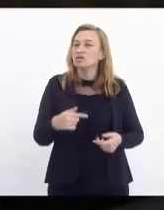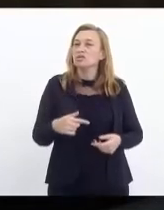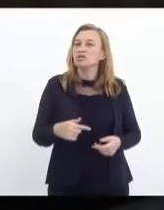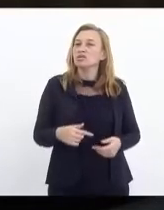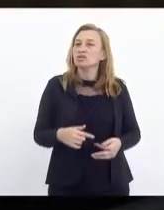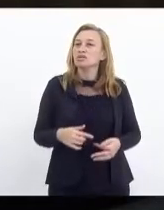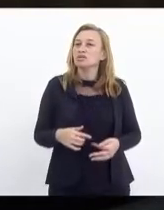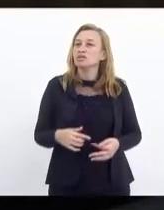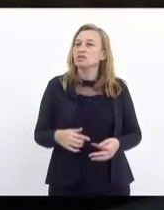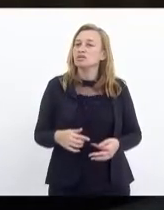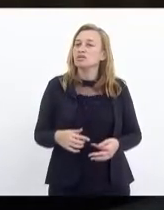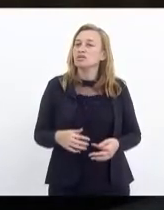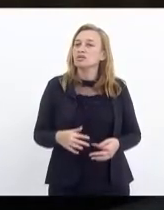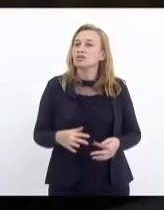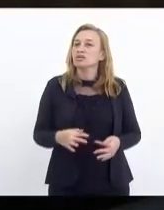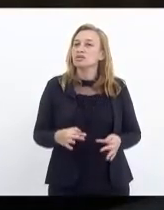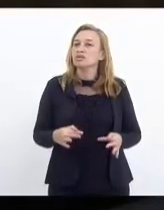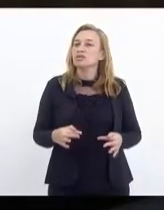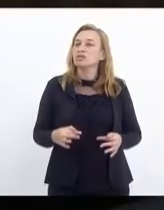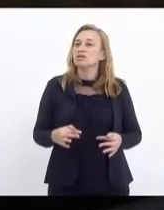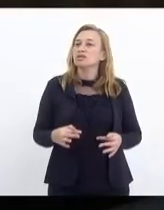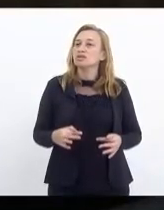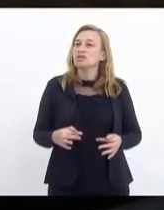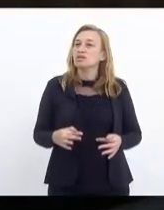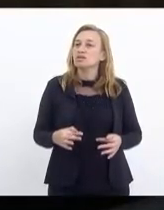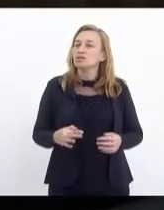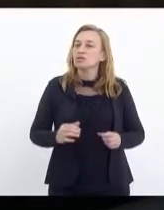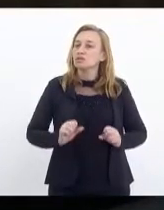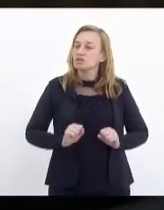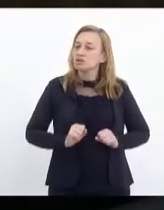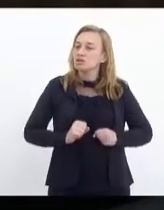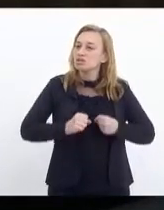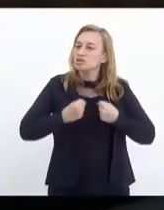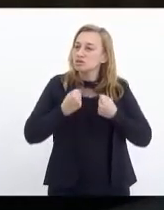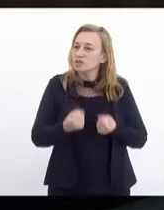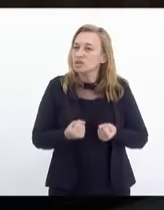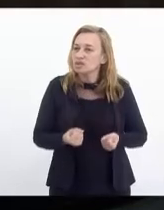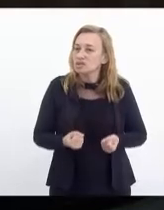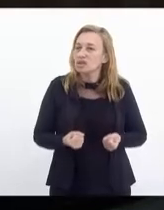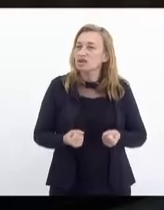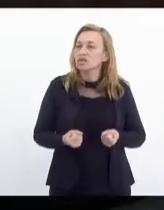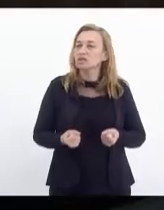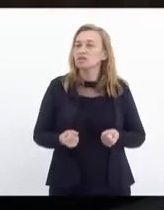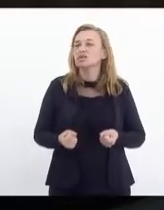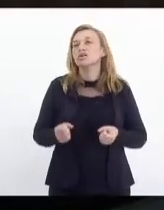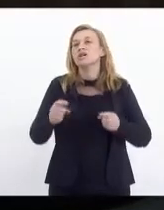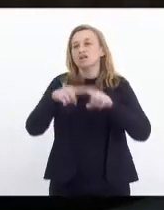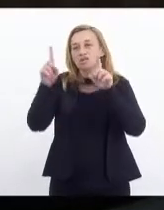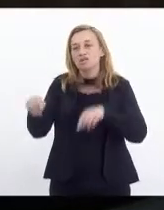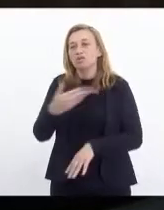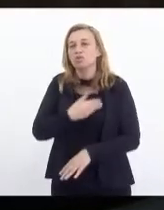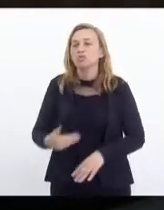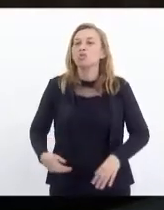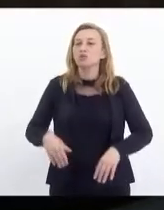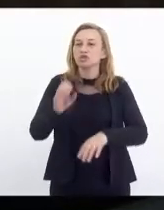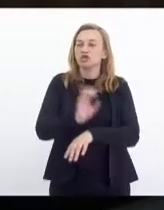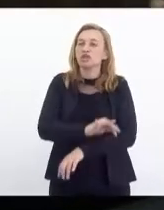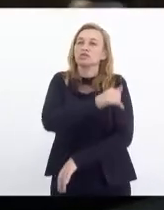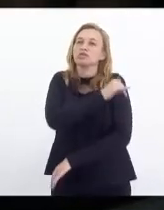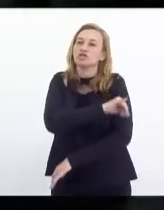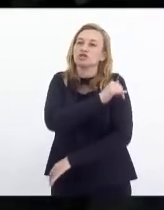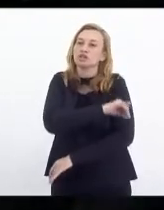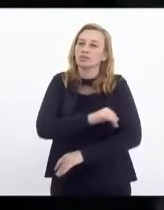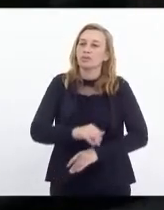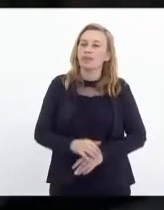integralmente devotado aos servidores públicos, em especial aos executivos públicos do Estado do Rio de